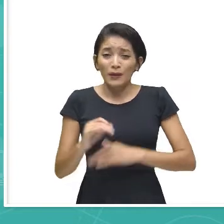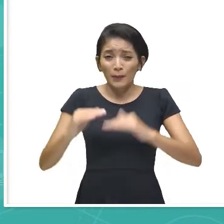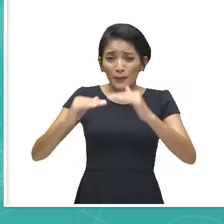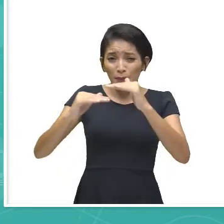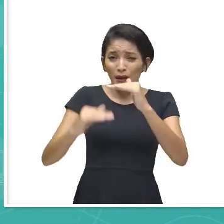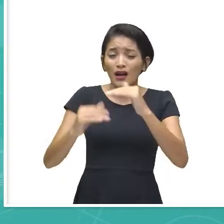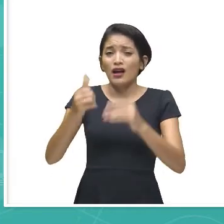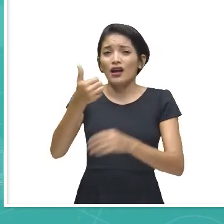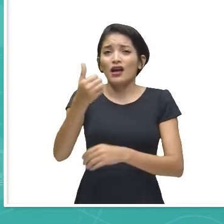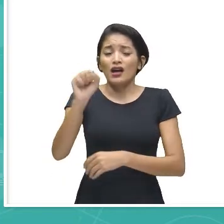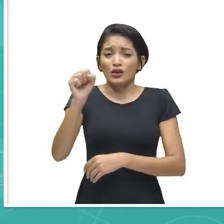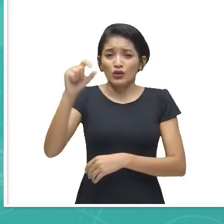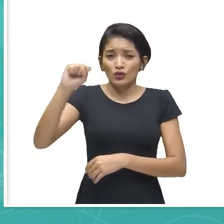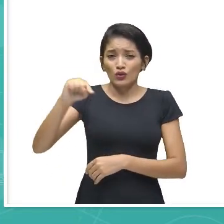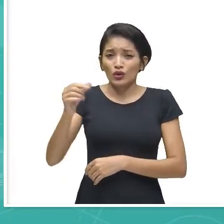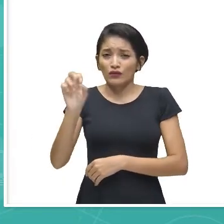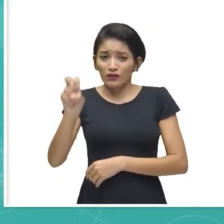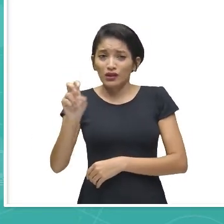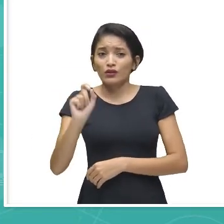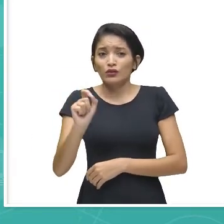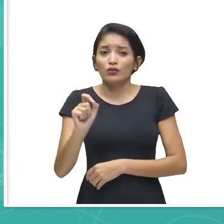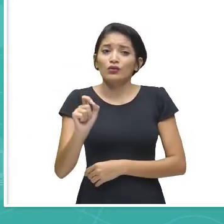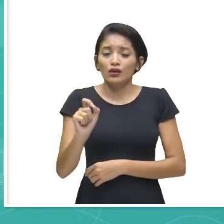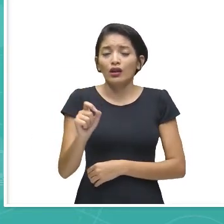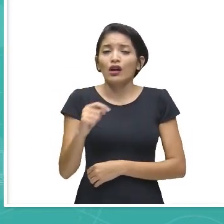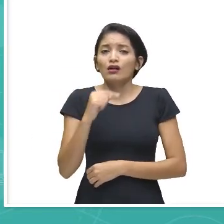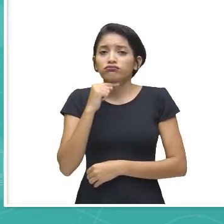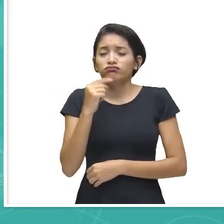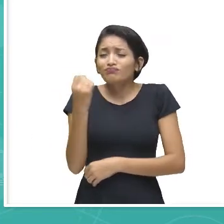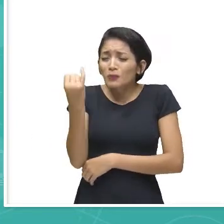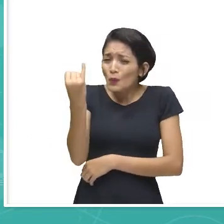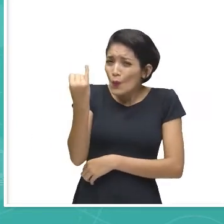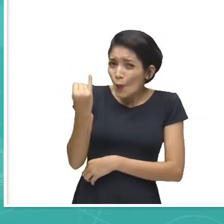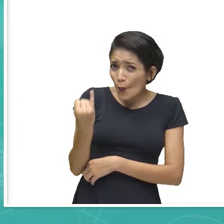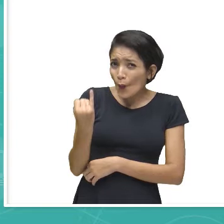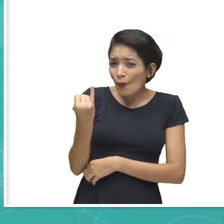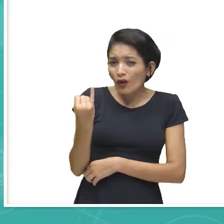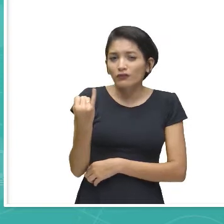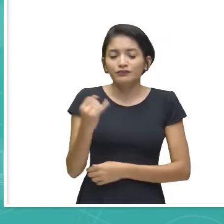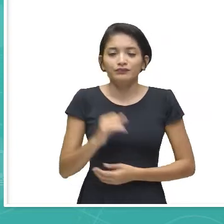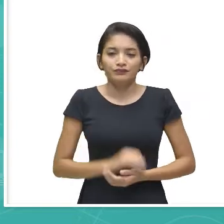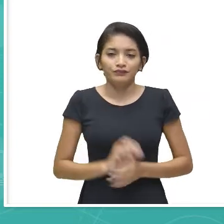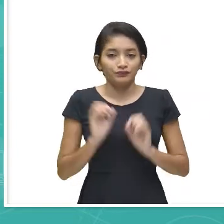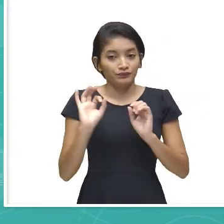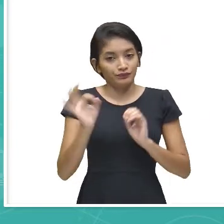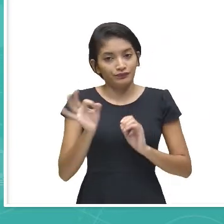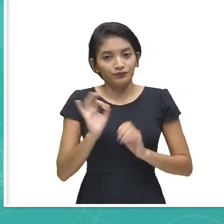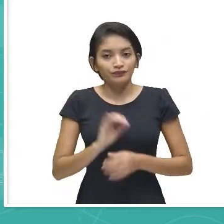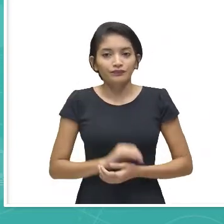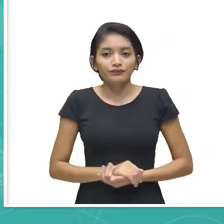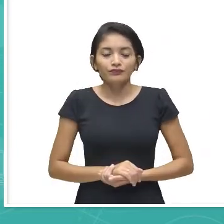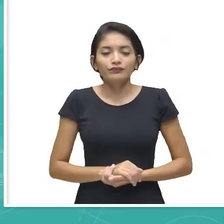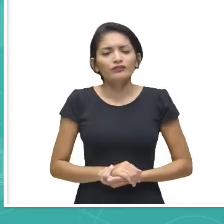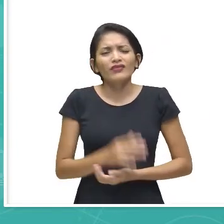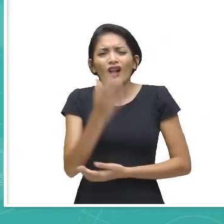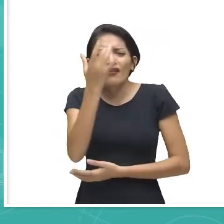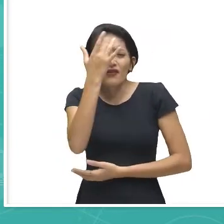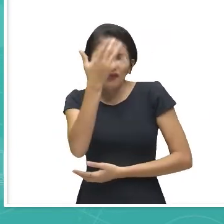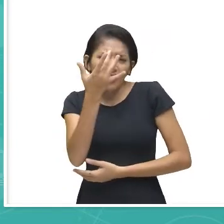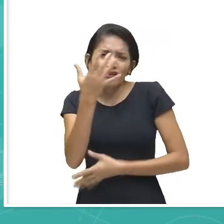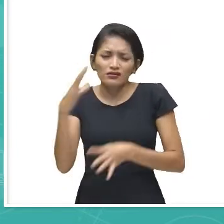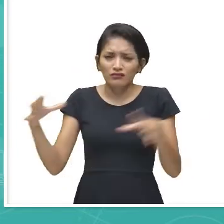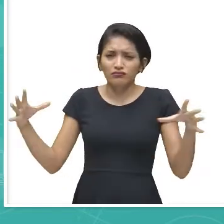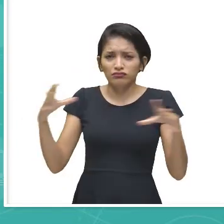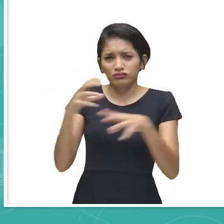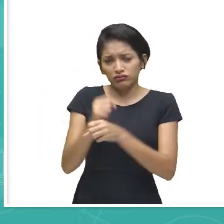a pessoa está classificada como abaixo do peso, certo? Então, é bem facinho de se